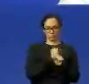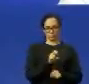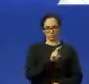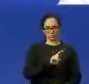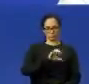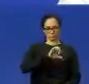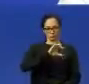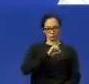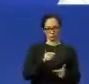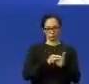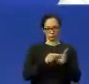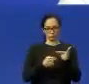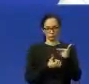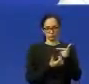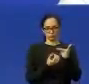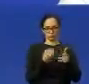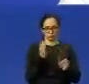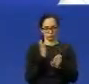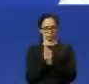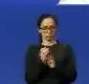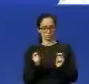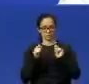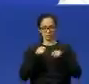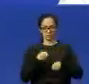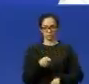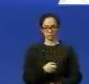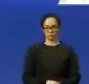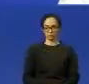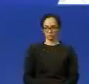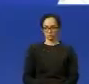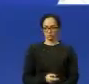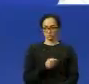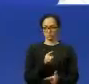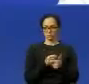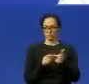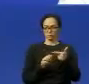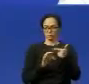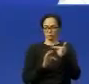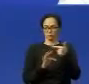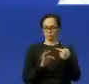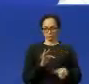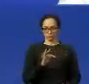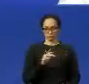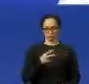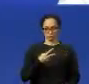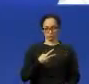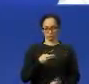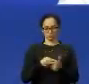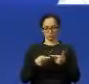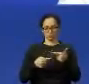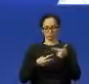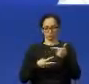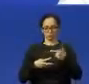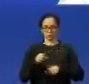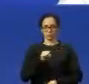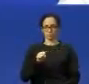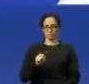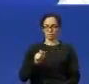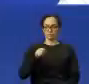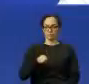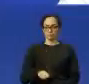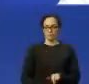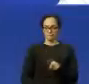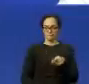90 dividido por 60, vamos chegar em 1 sobre o tempo. Vamos chegar, então, que o tempo é 2/3 de segundo. E o